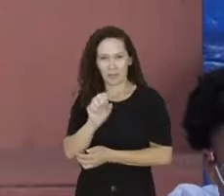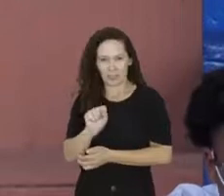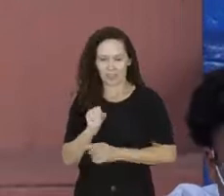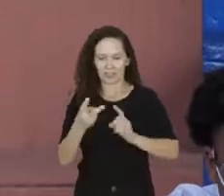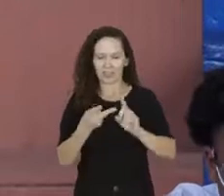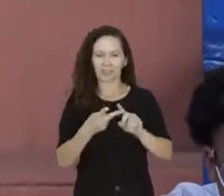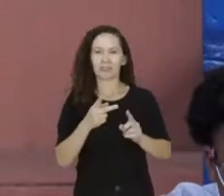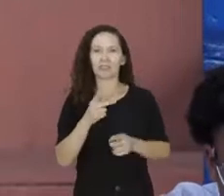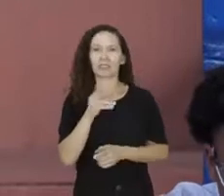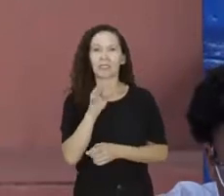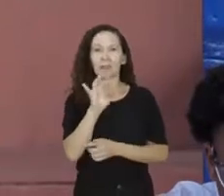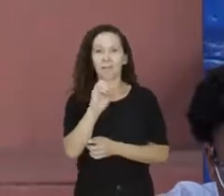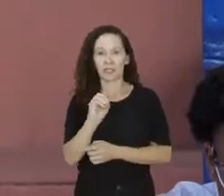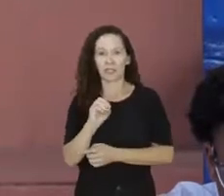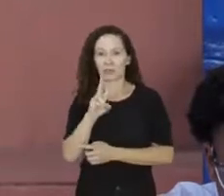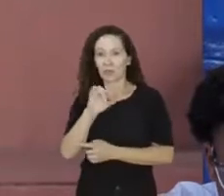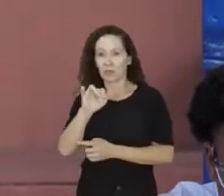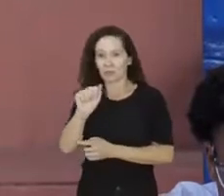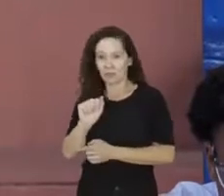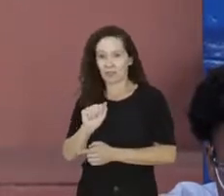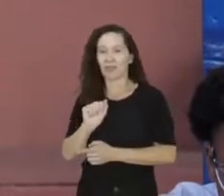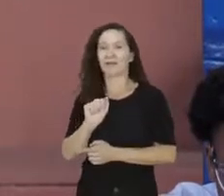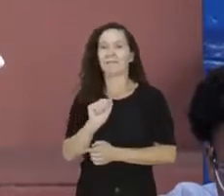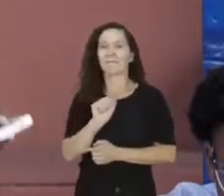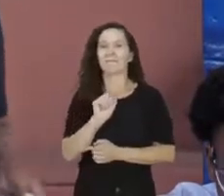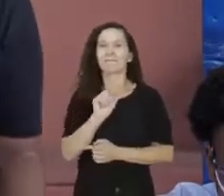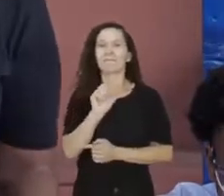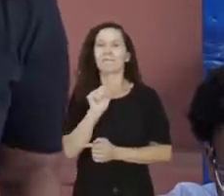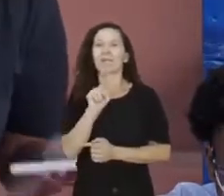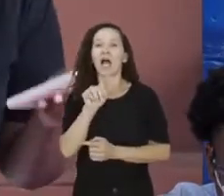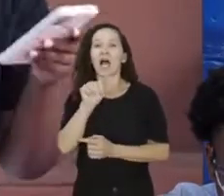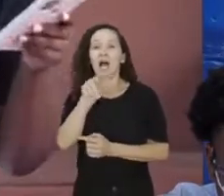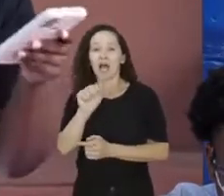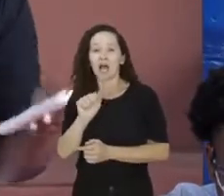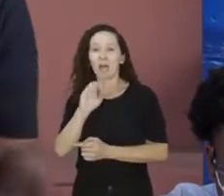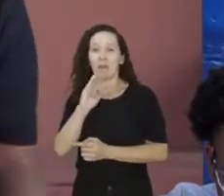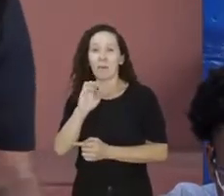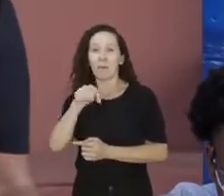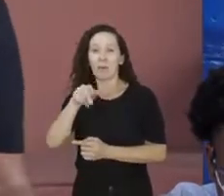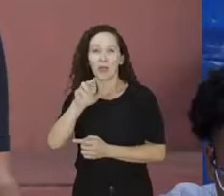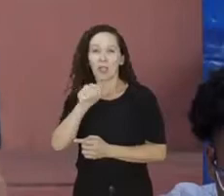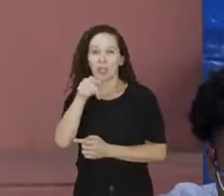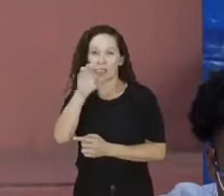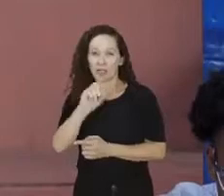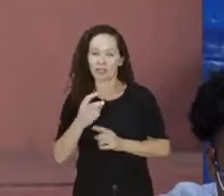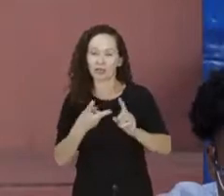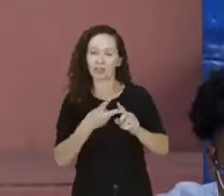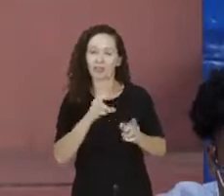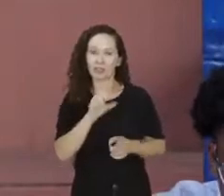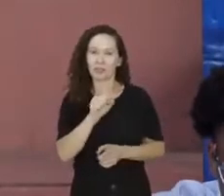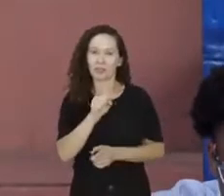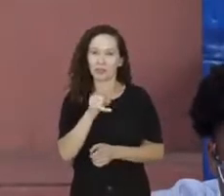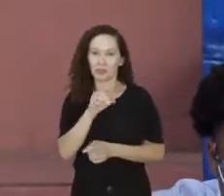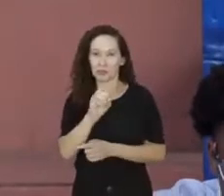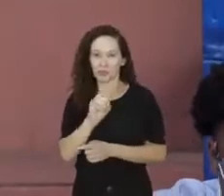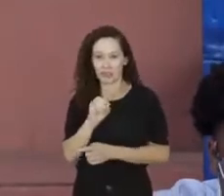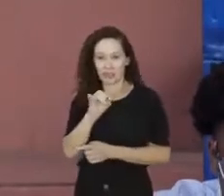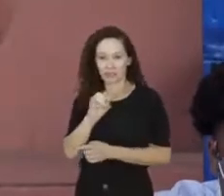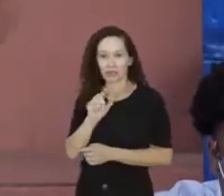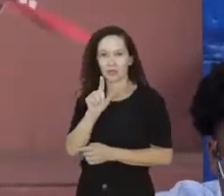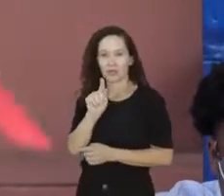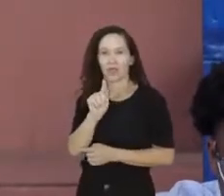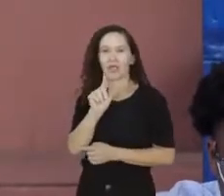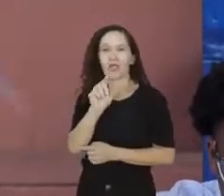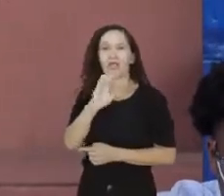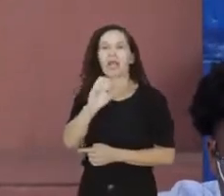Vila Brasilíndia, Água Funda, Boqueirão e o sítio Cataguará. Bom, gente, agora, já que eu falei sobre tudo